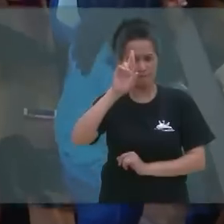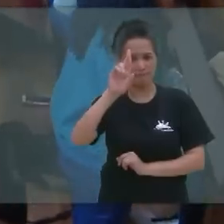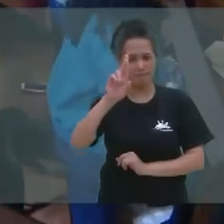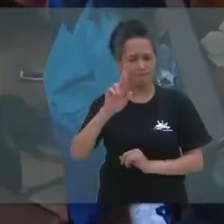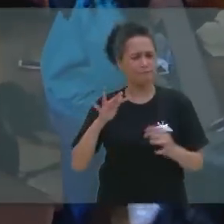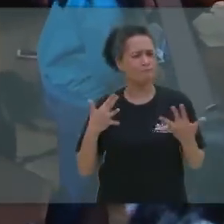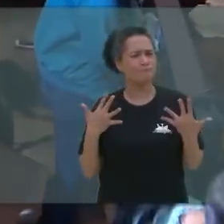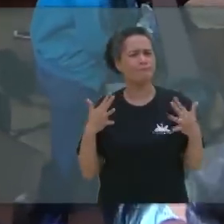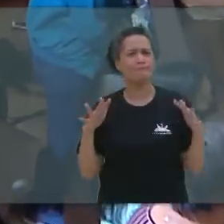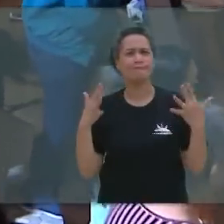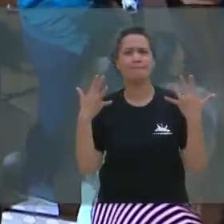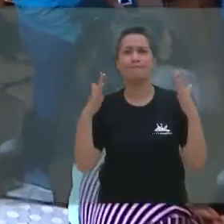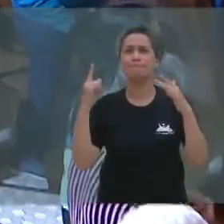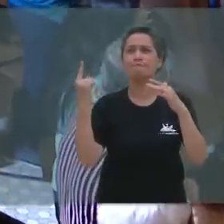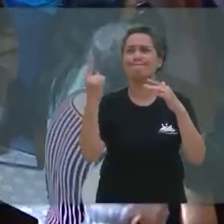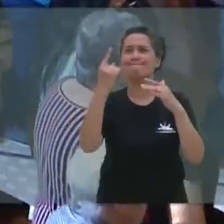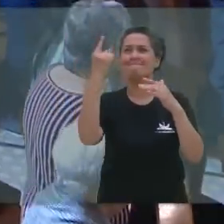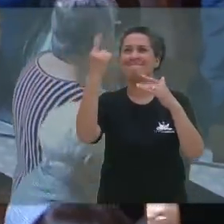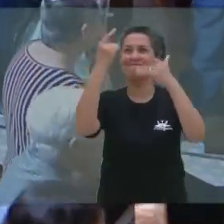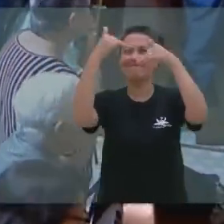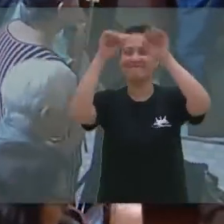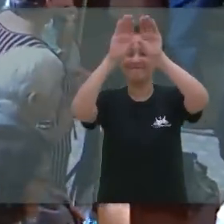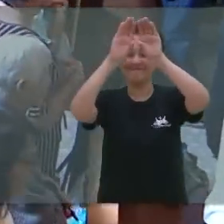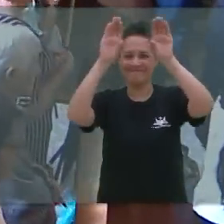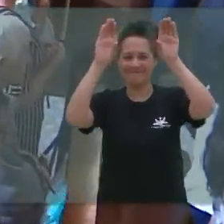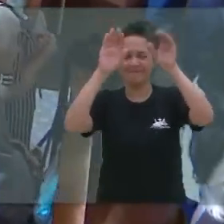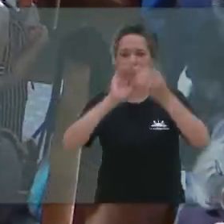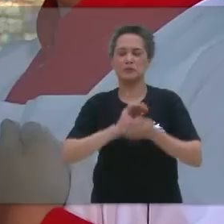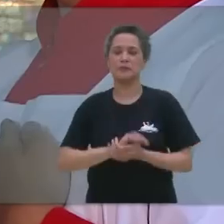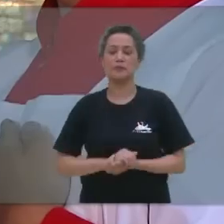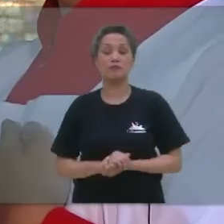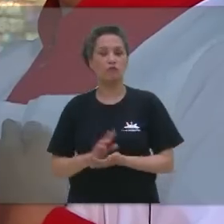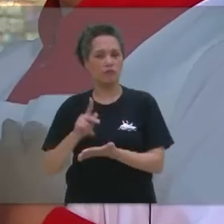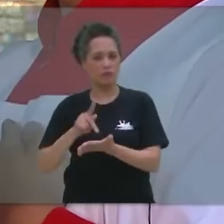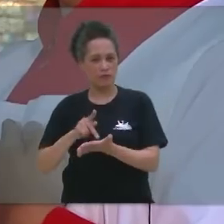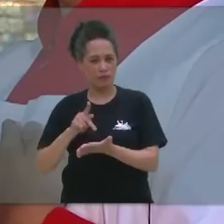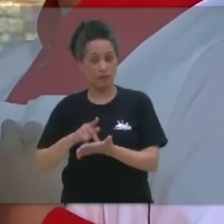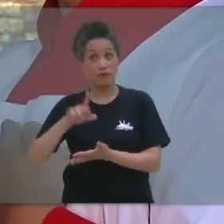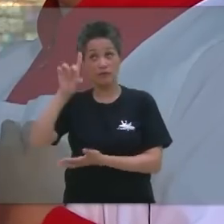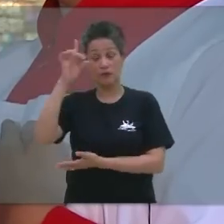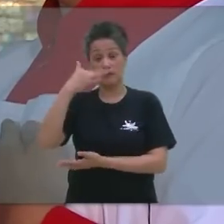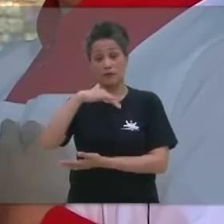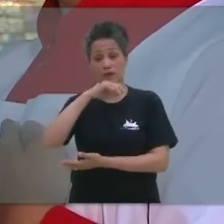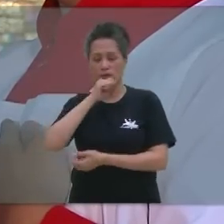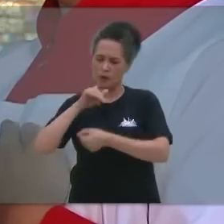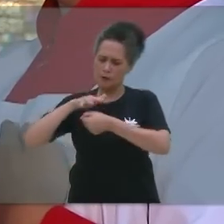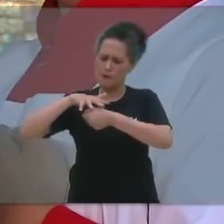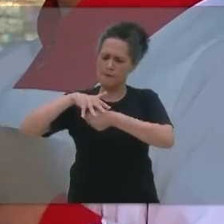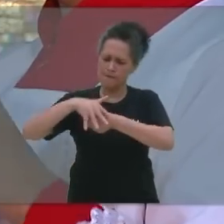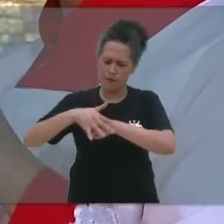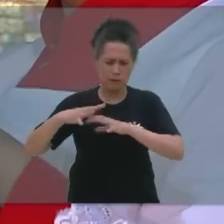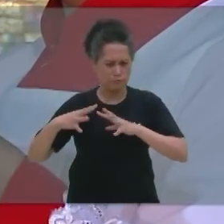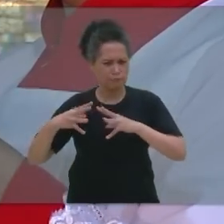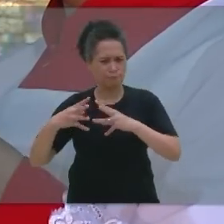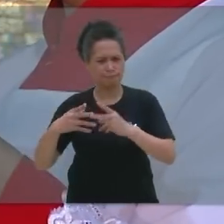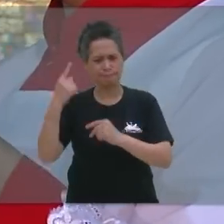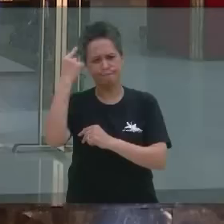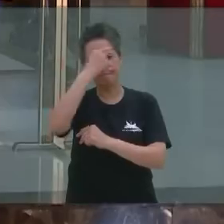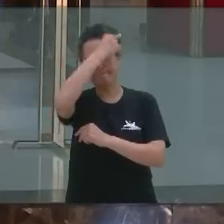do Senhor, hosana nas alturas. Na verdade, ó Pai, vós sois santo e fonte de toda